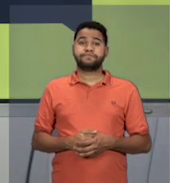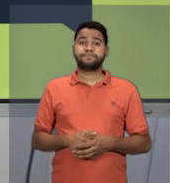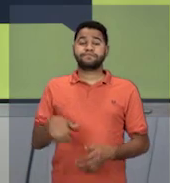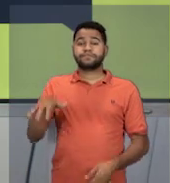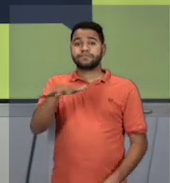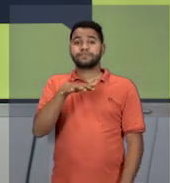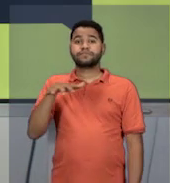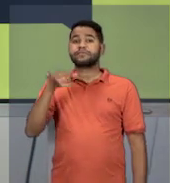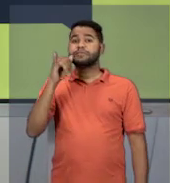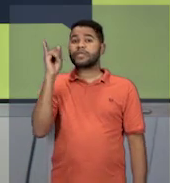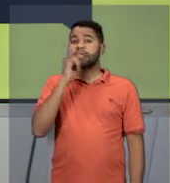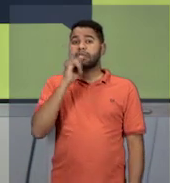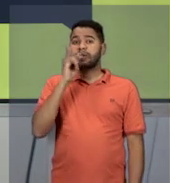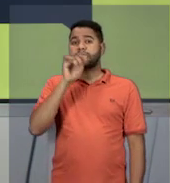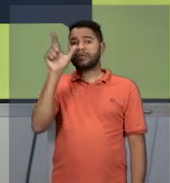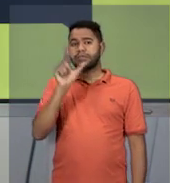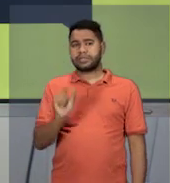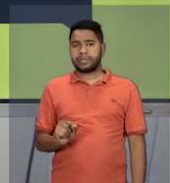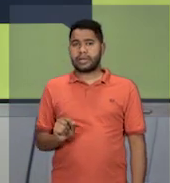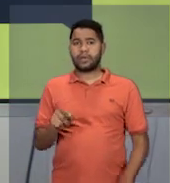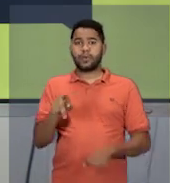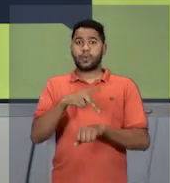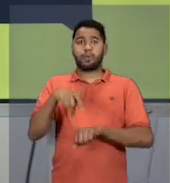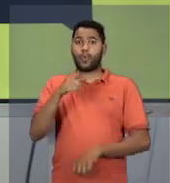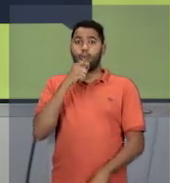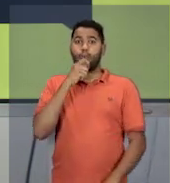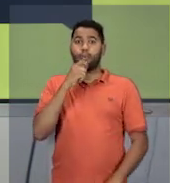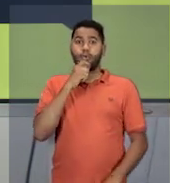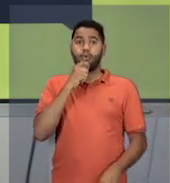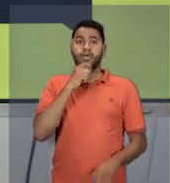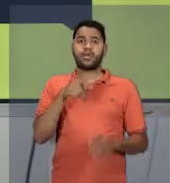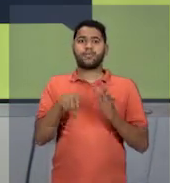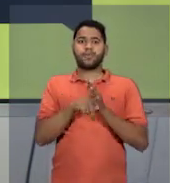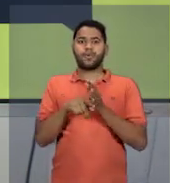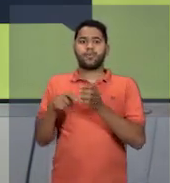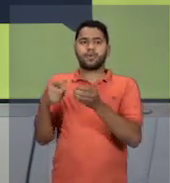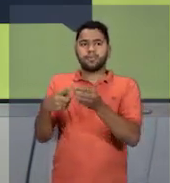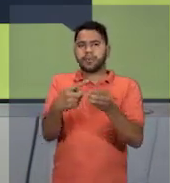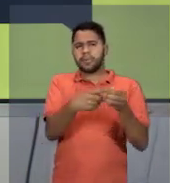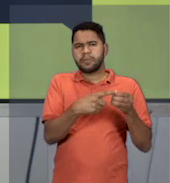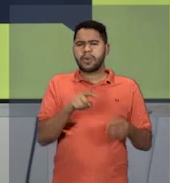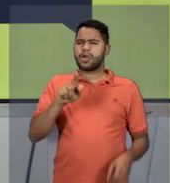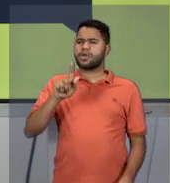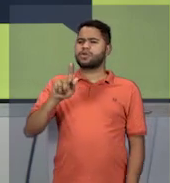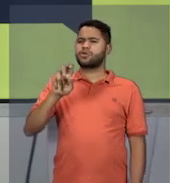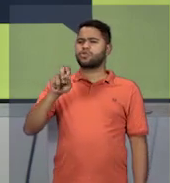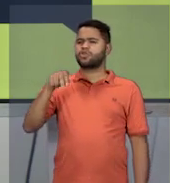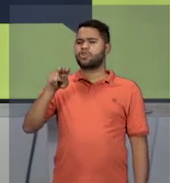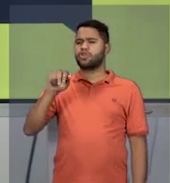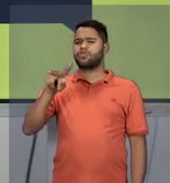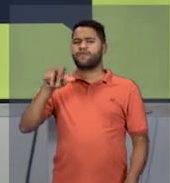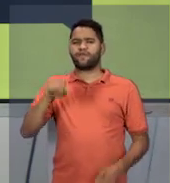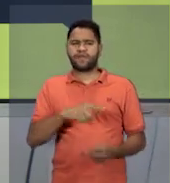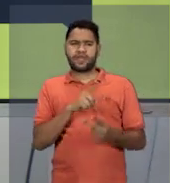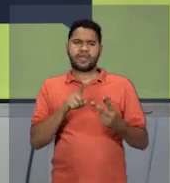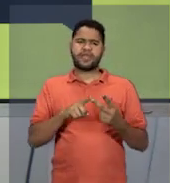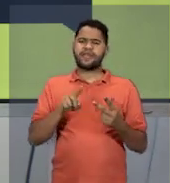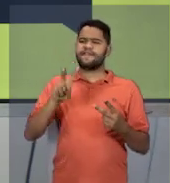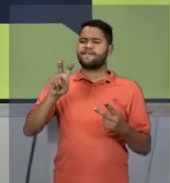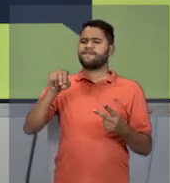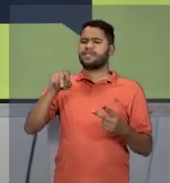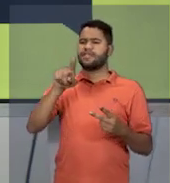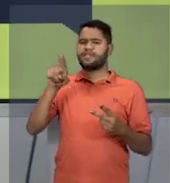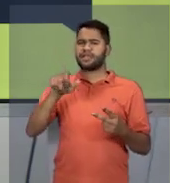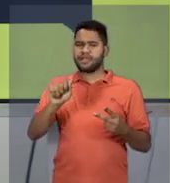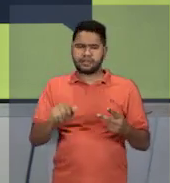da Itália, o país não existia, então era dividido em várias cidades. Gênova, Veneza, Florença, dentre